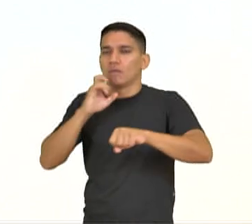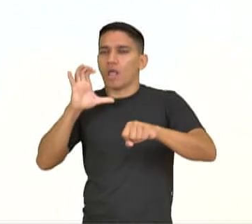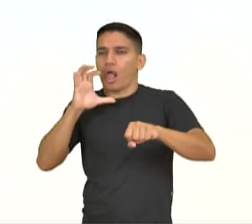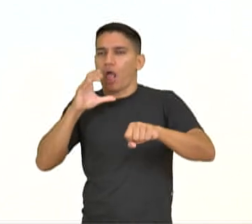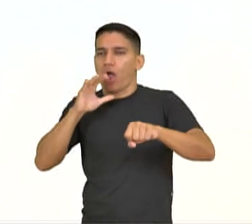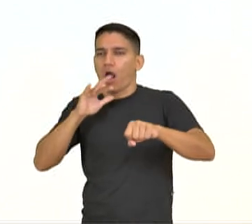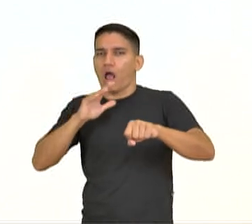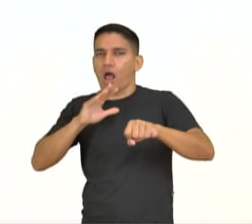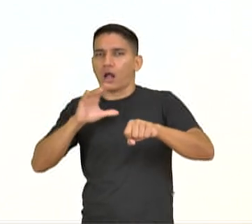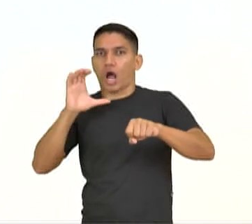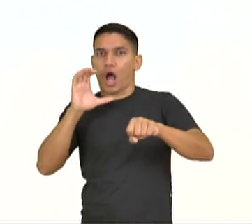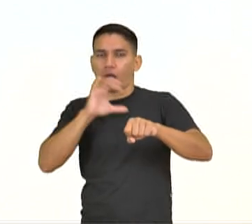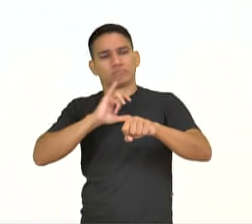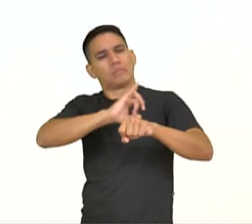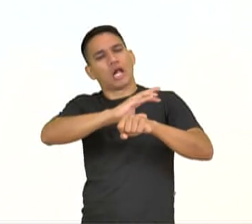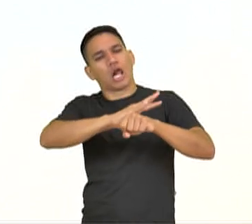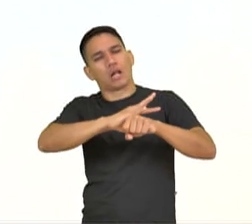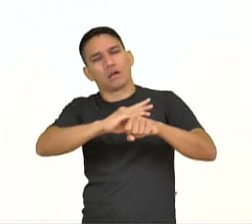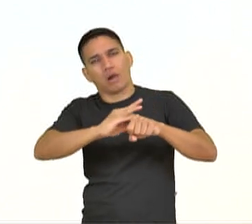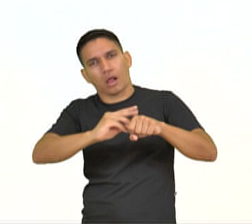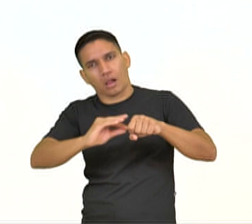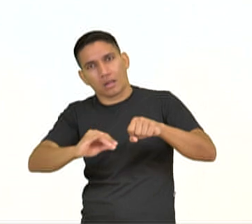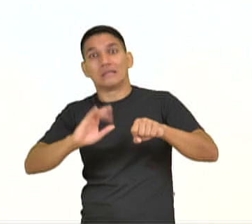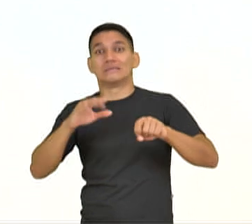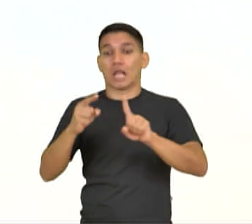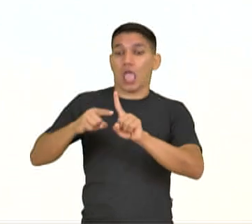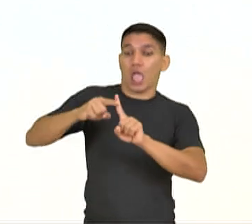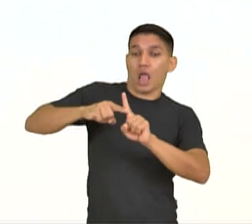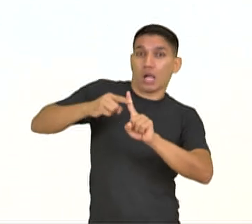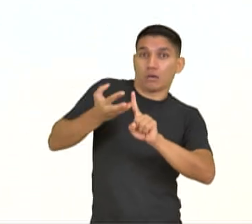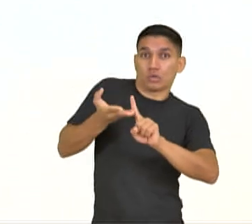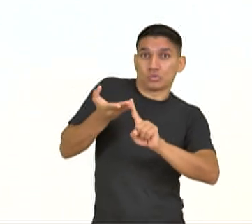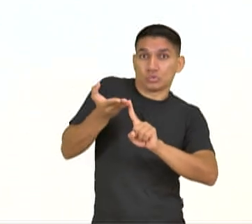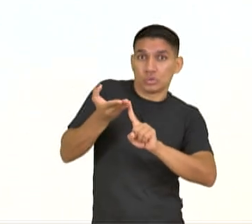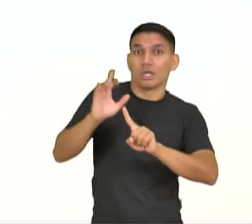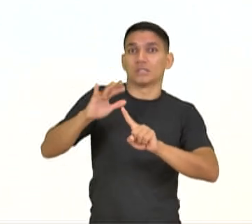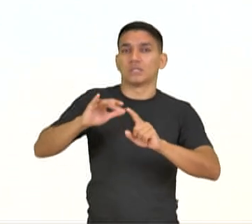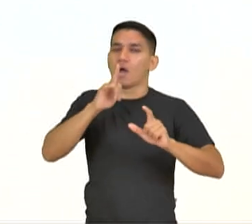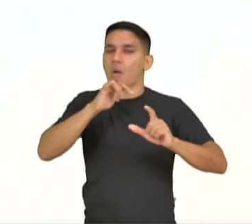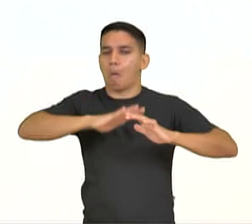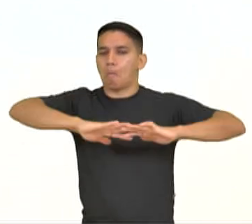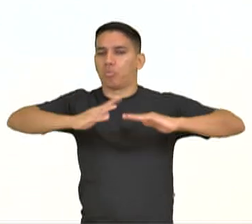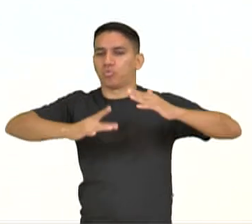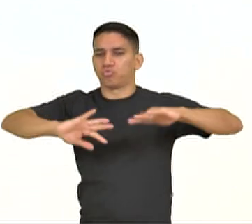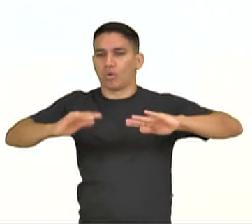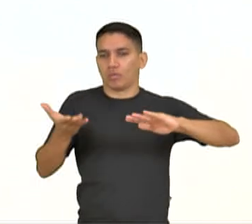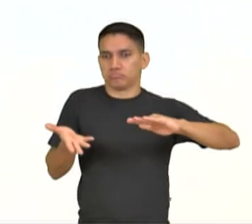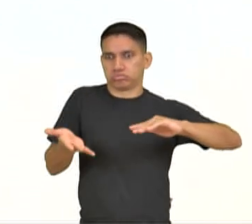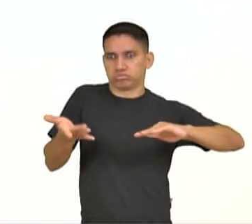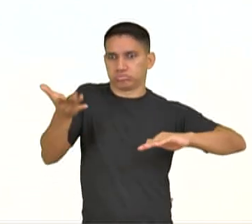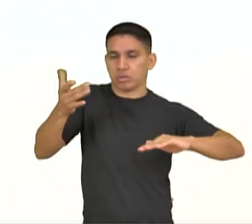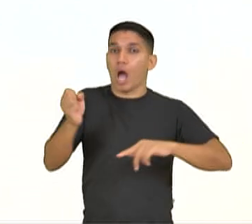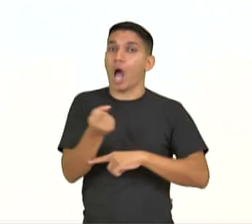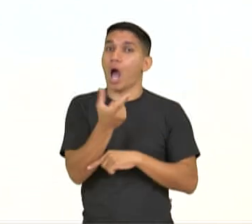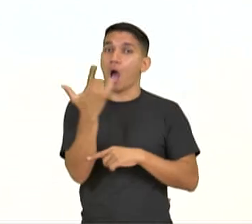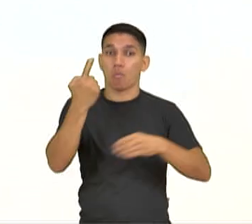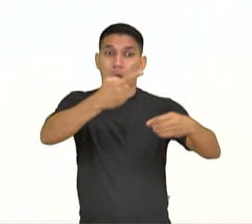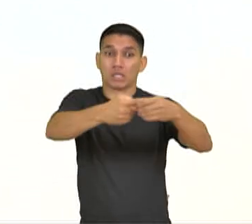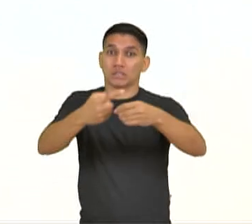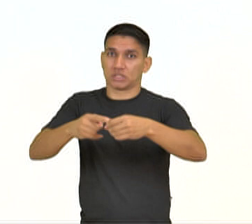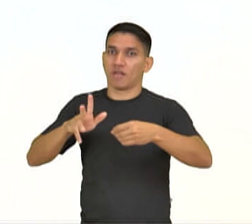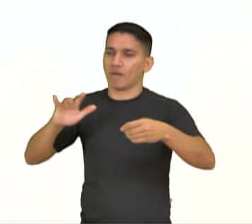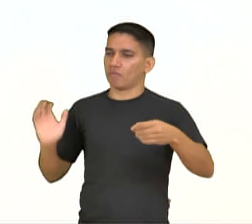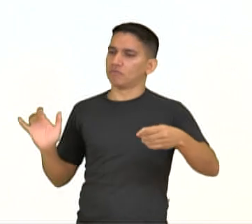a temperatura do planeta altera, o nível dos oceanos mudam, cidades serão engolidas